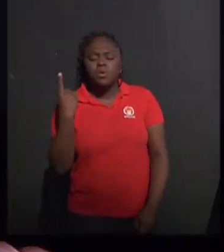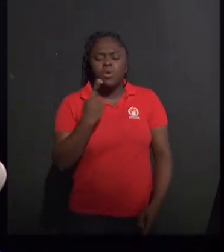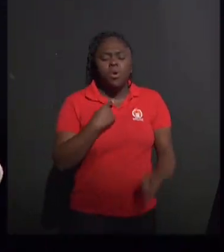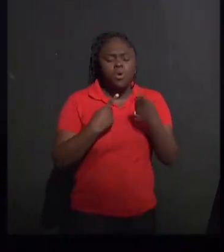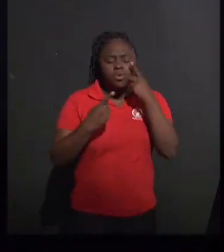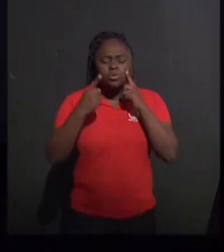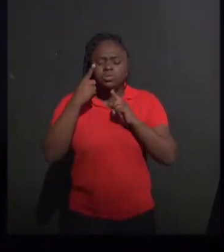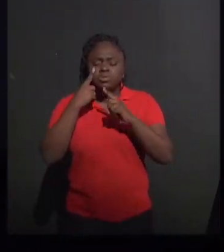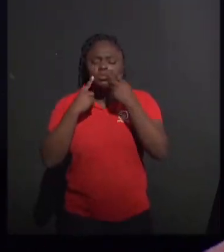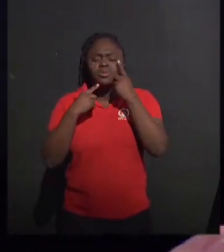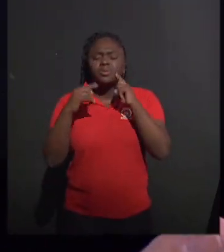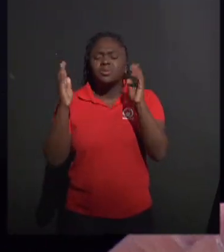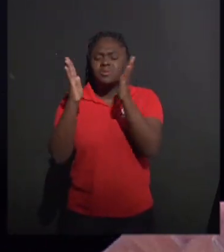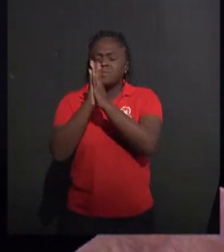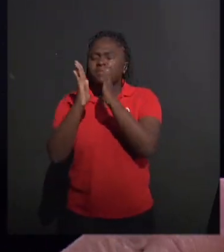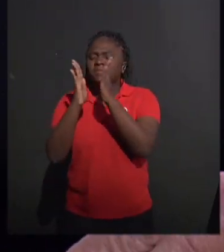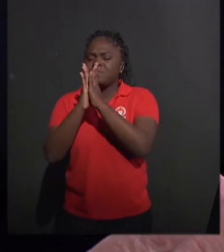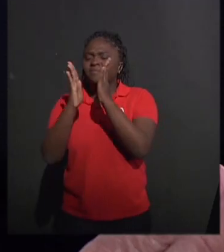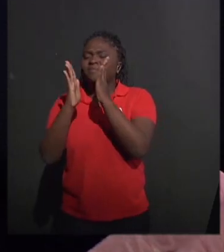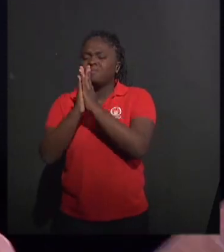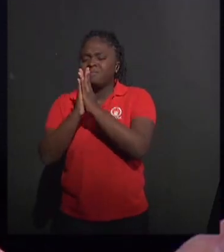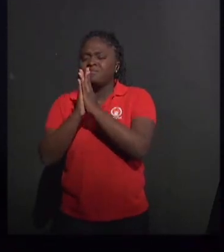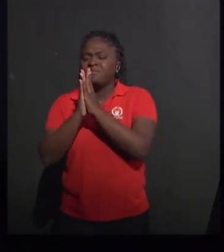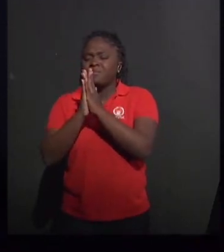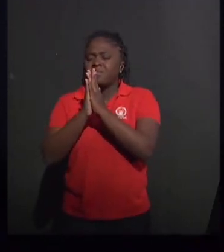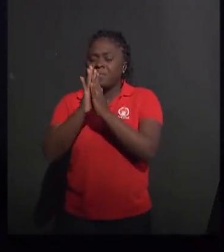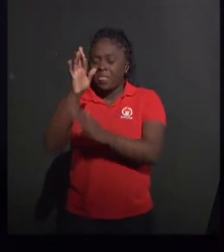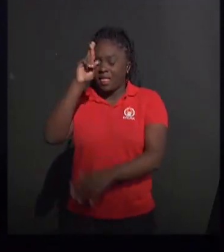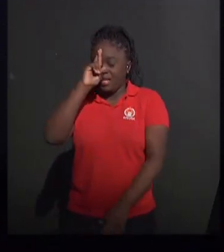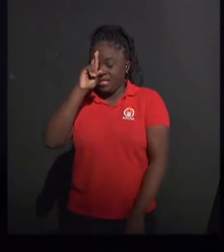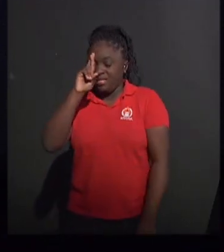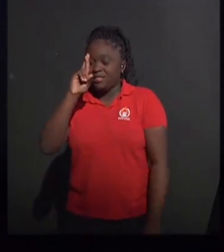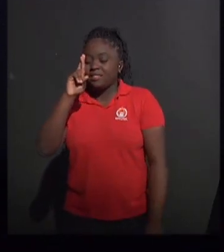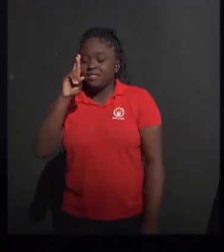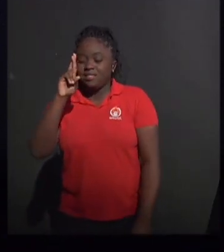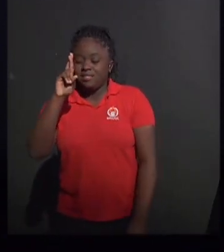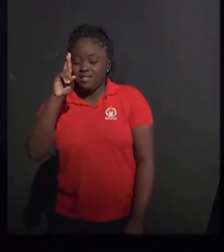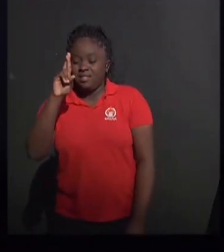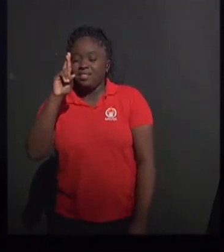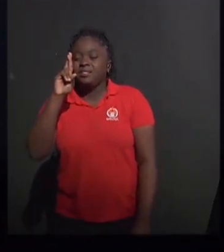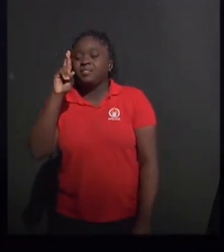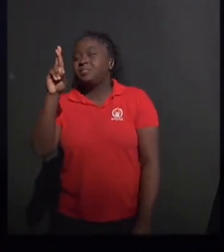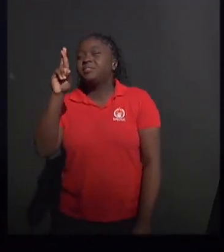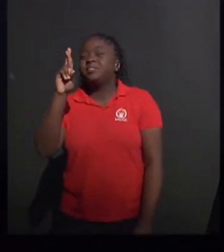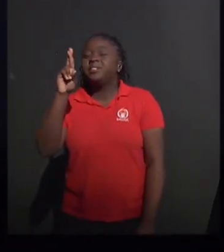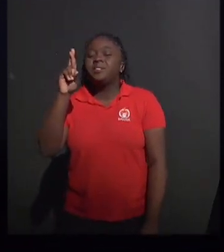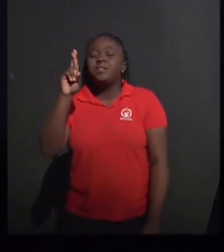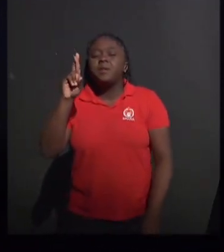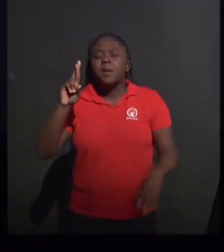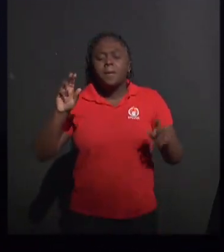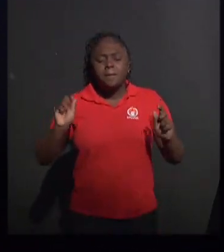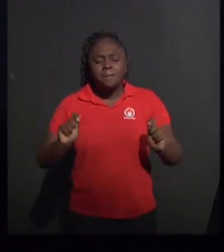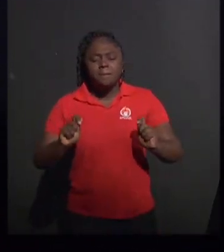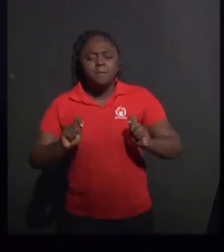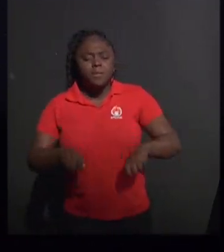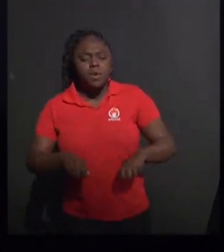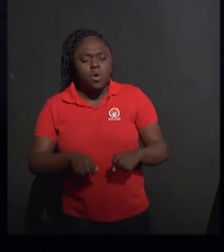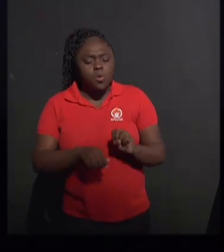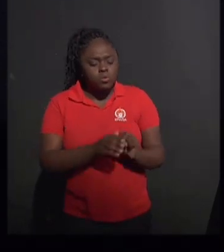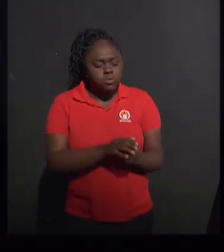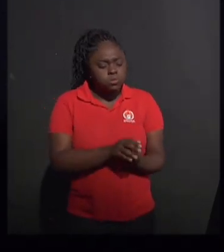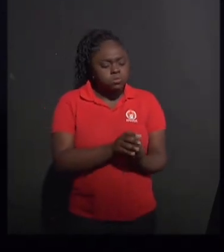nossas súplicas, ó Pai, Senhor, que essas sementes que já foram plantadas possam